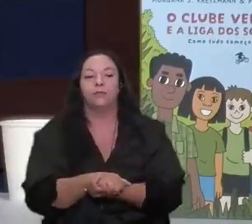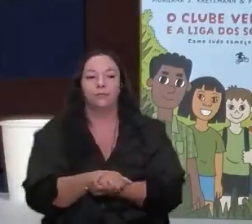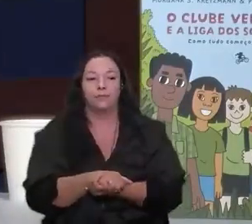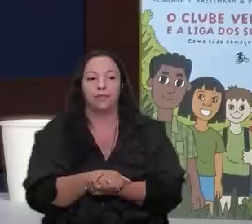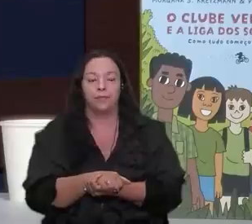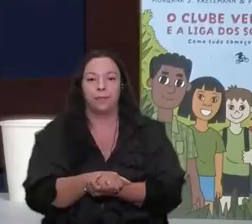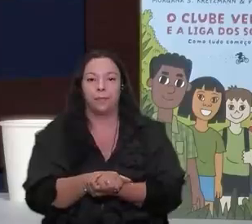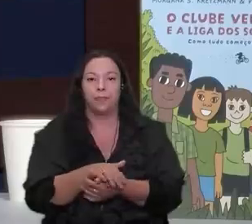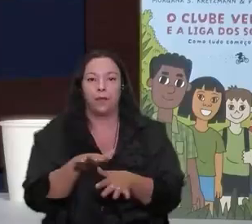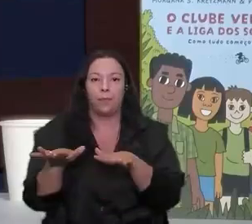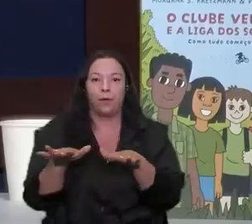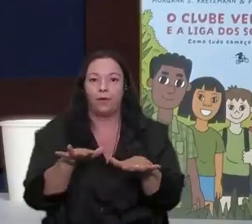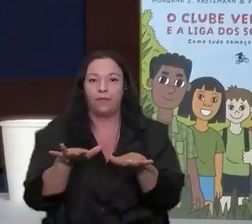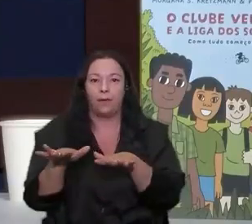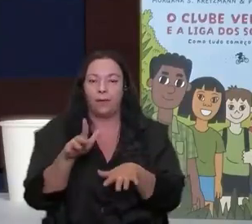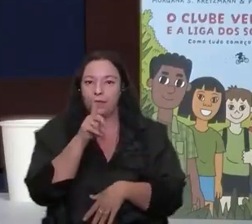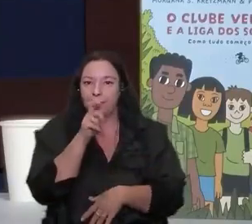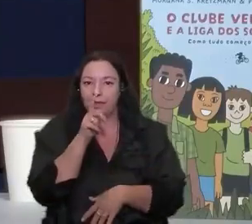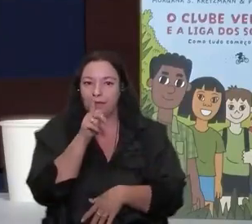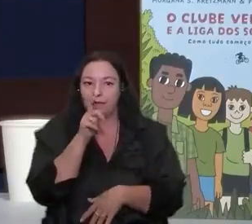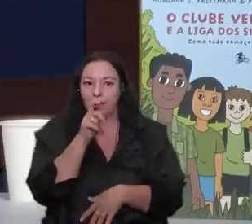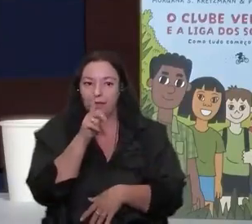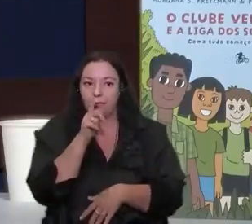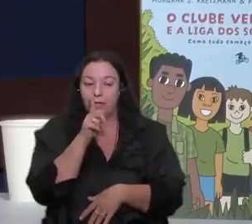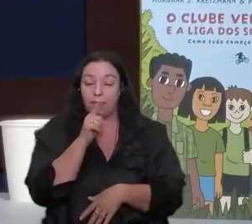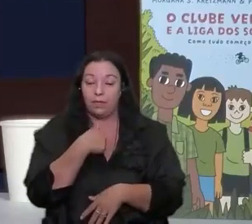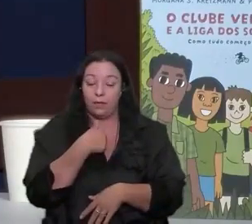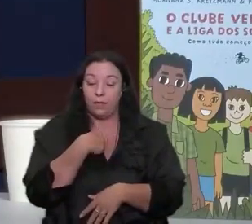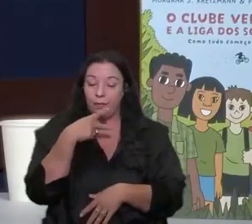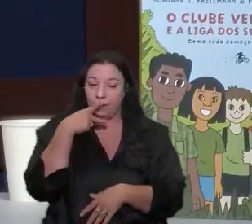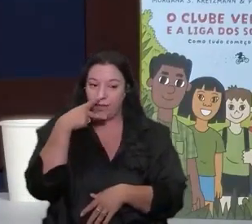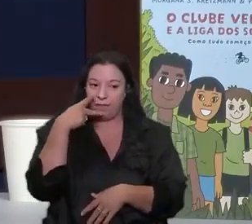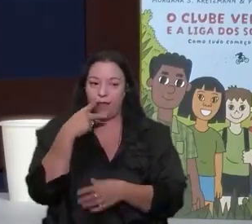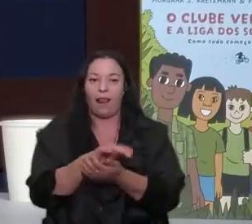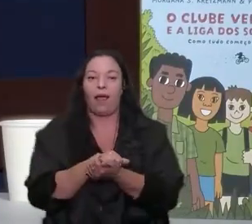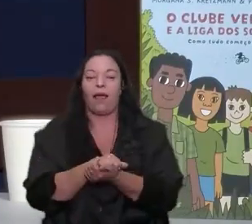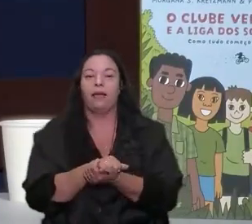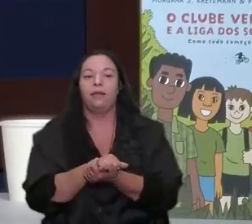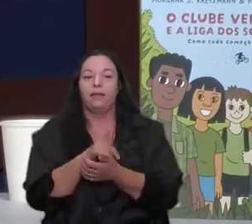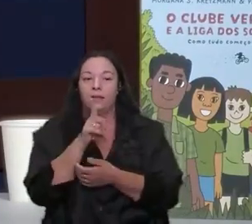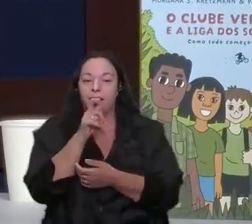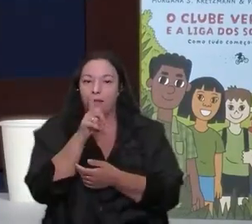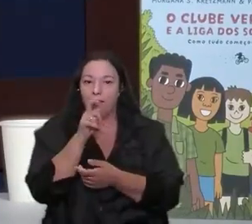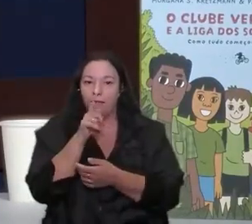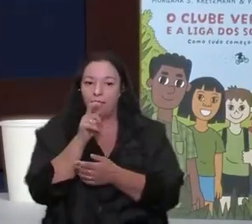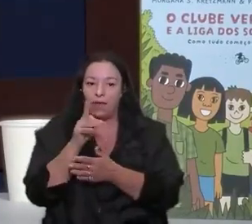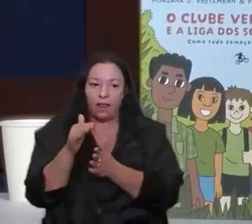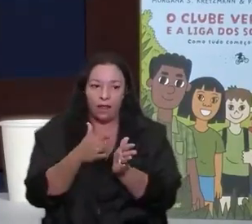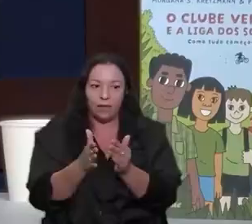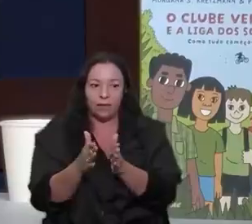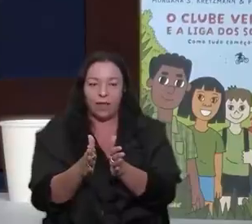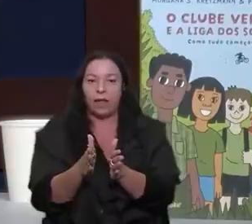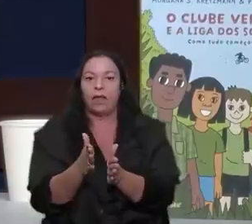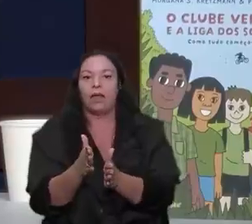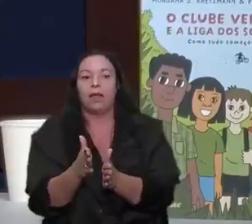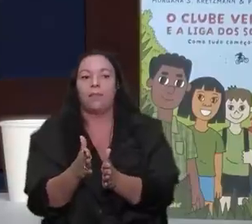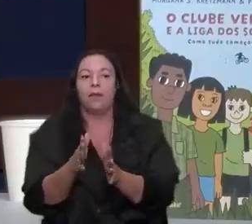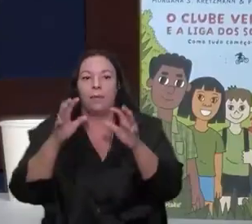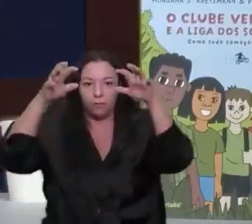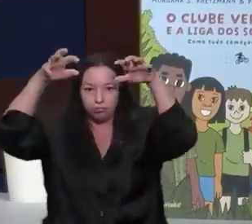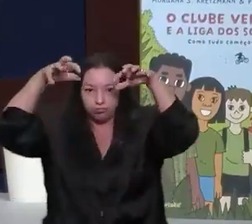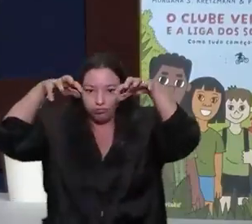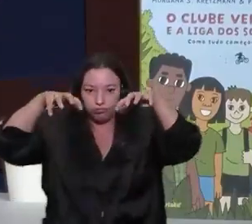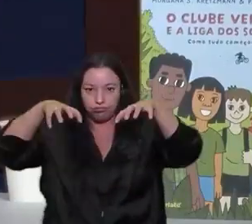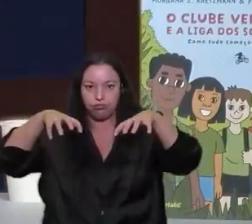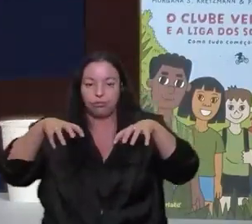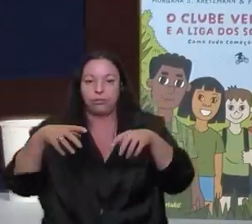águas. E aí eu descobri que eu comecei a falar. E ele fala, o rio conta que ele fala grosso quando ele bebe muita água do céu, fica